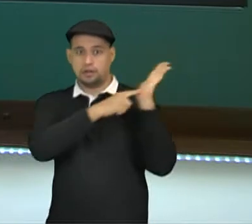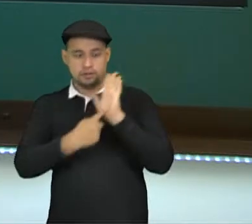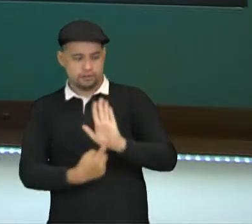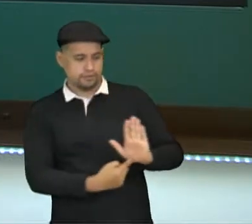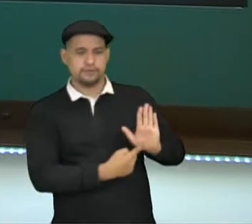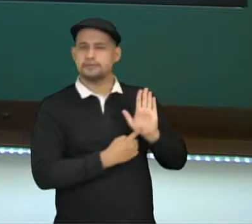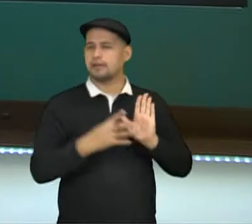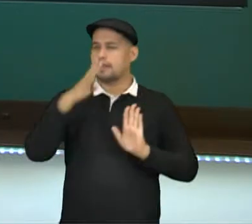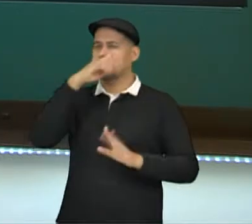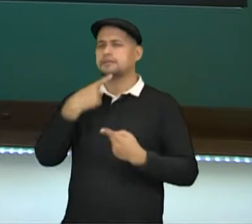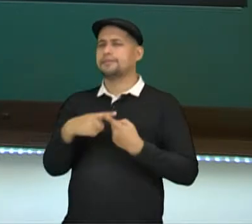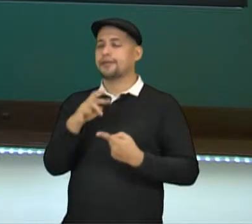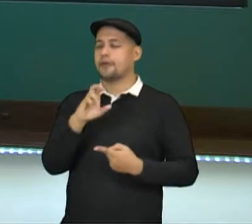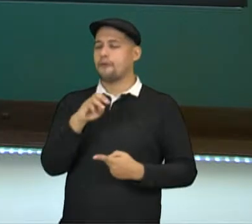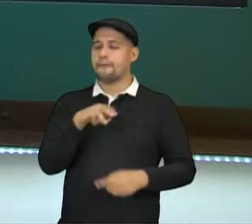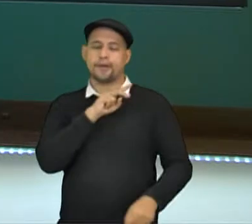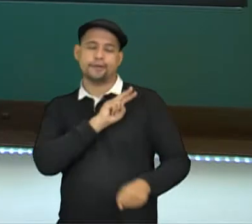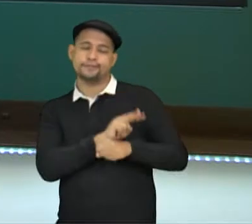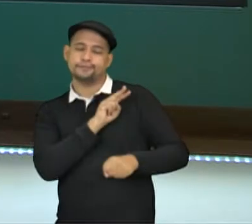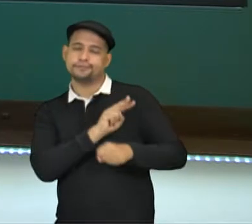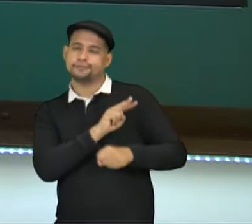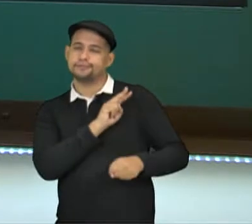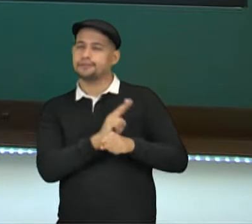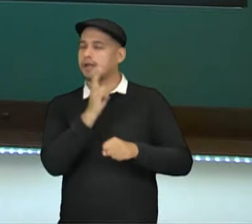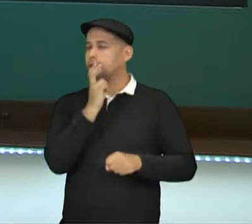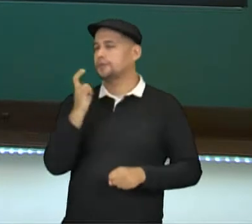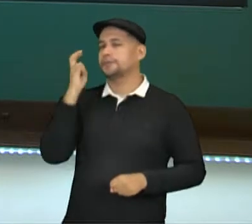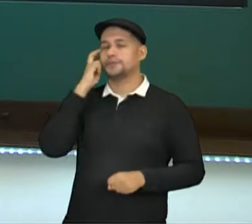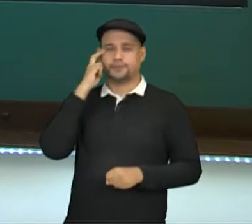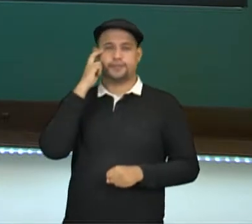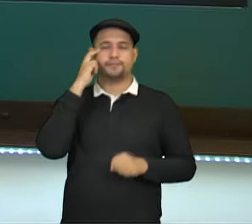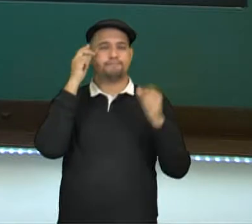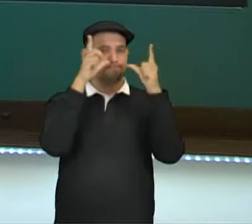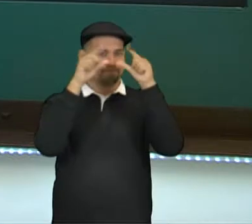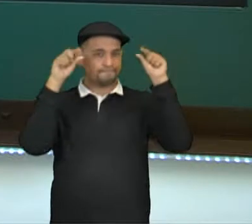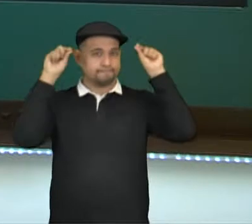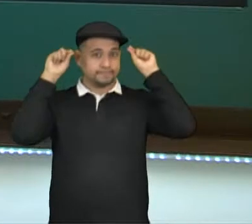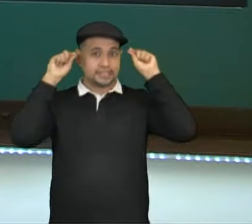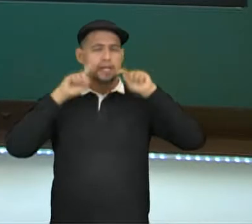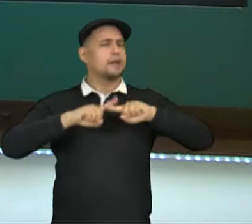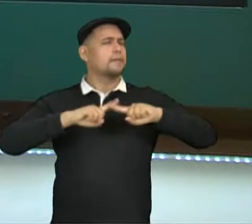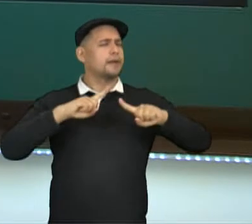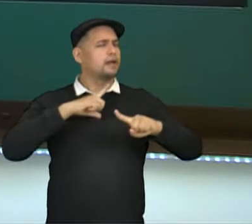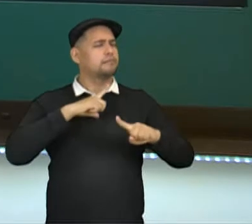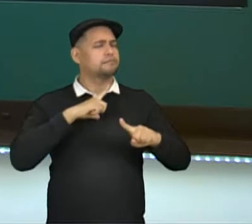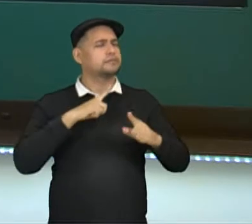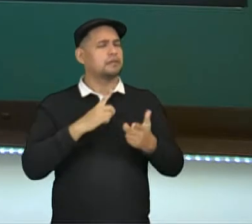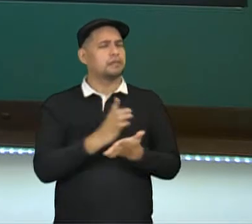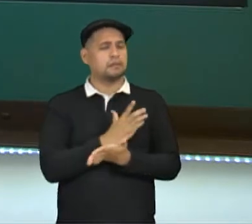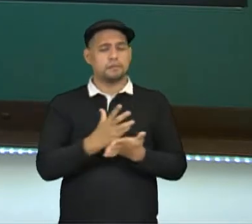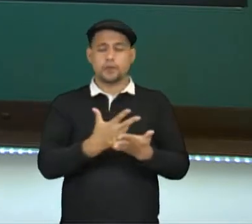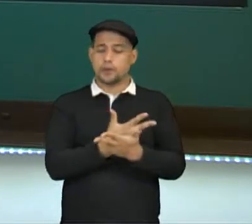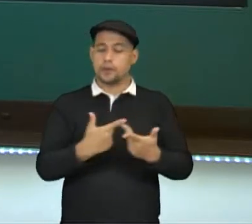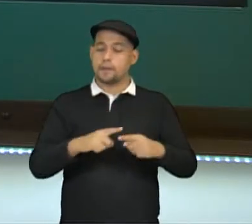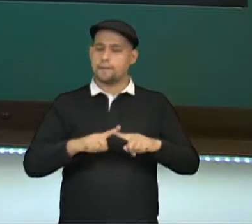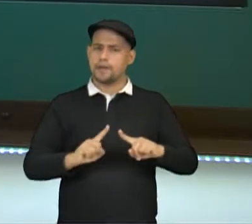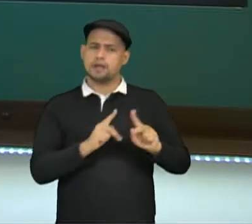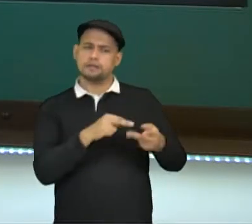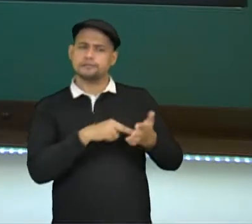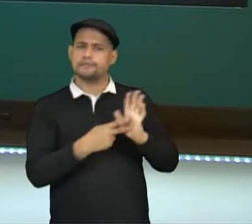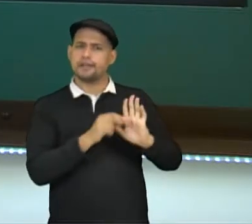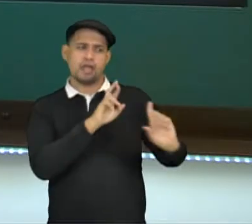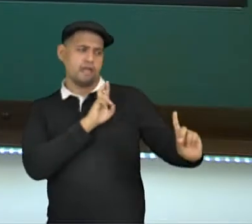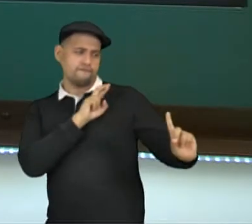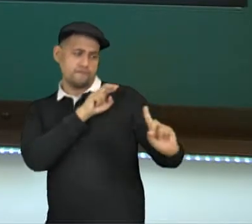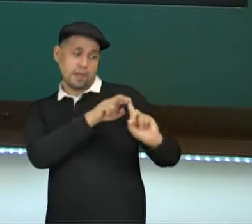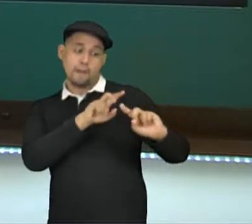Roma preservou a cultura grega para o mundo. E por isso que nós recebemos alguma coisa. Então a gente vê que isso se tornou